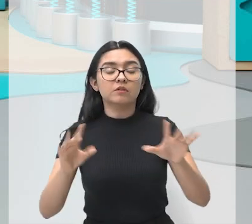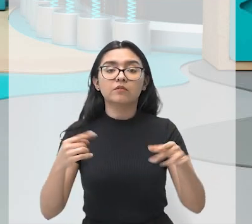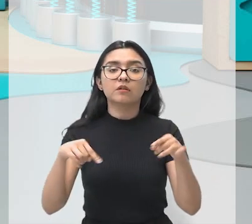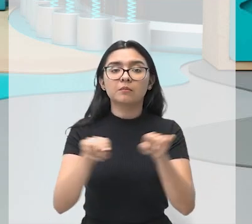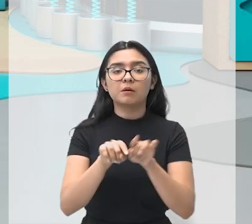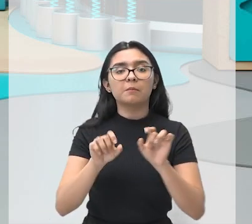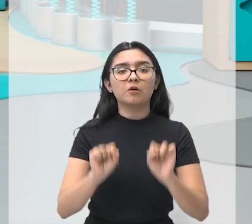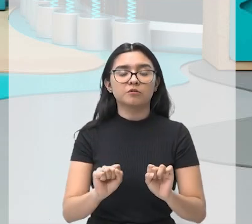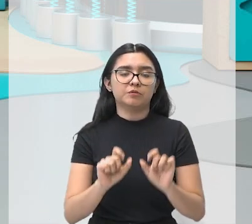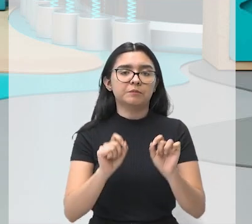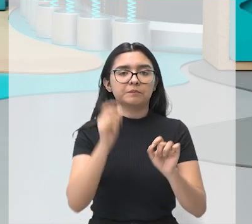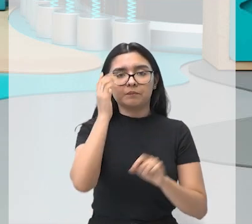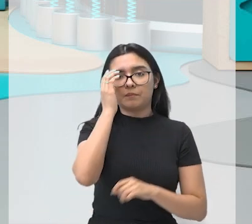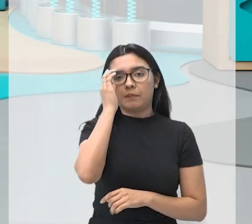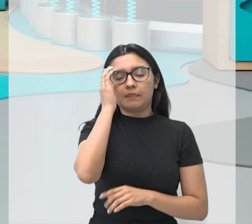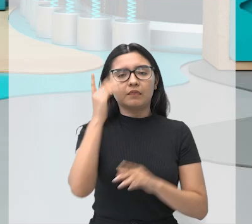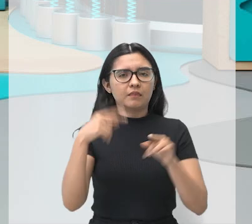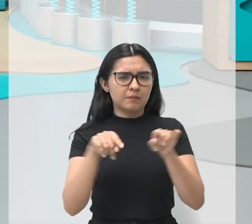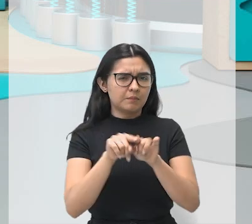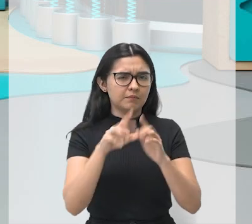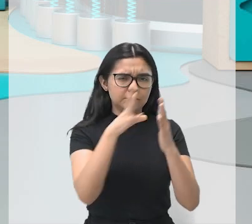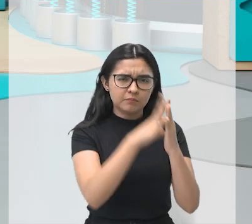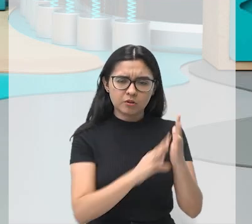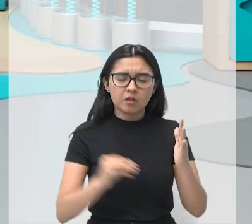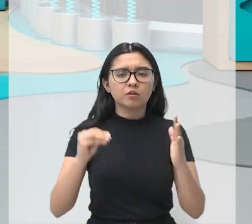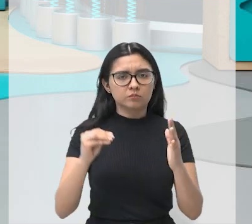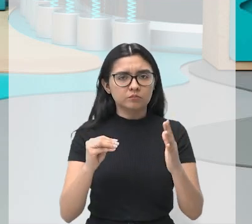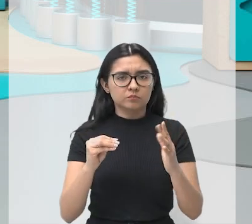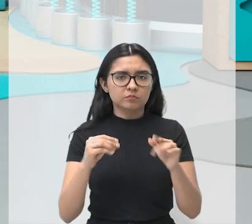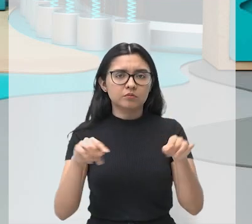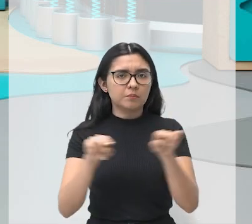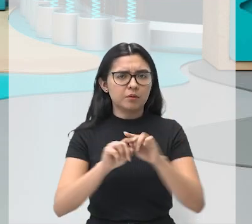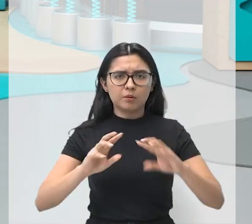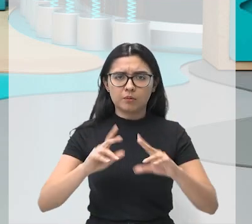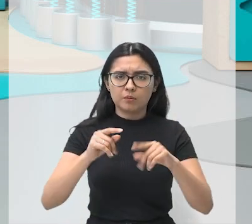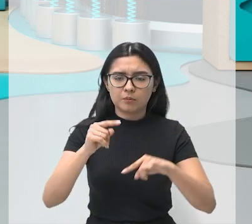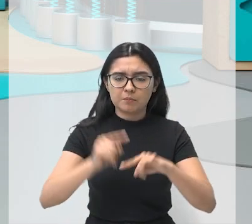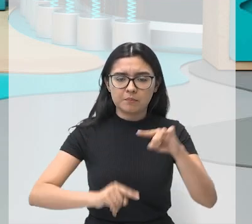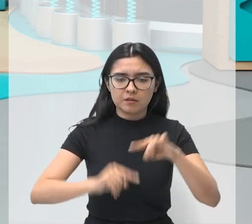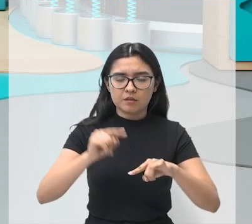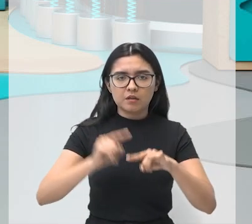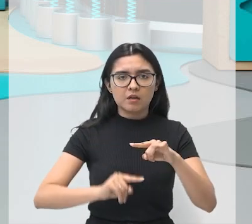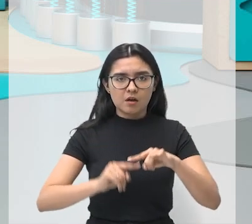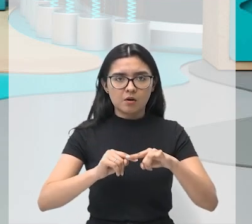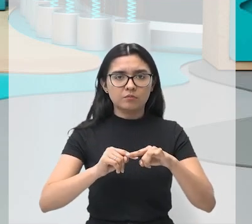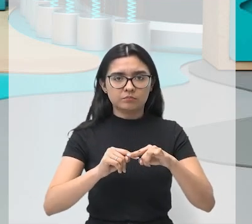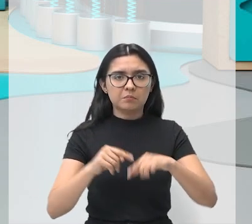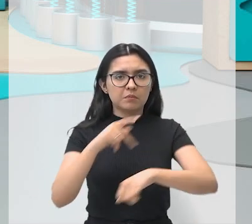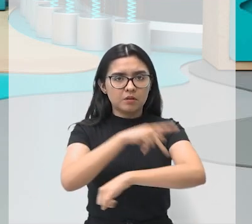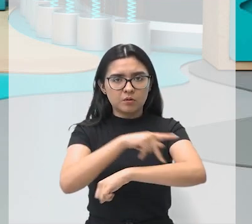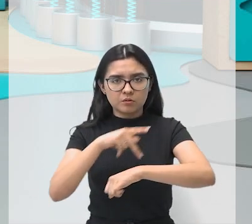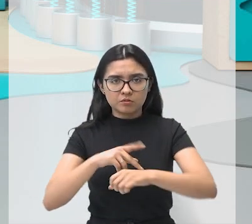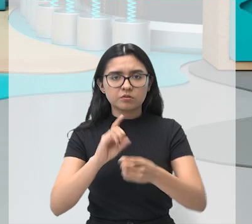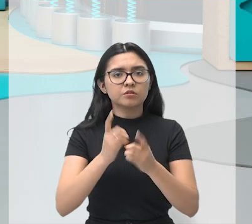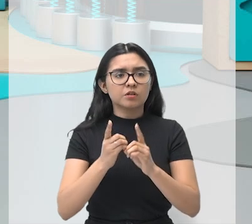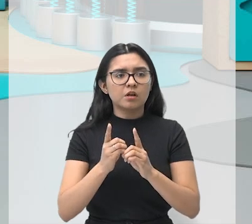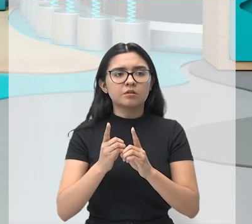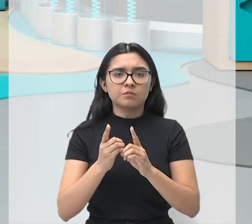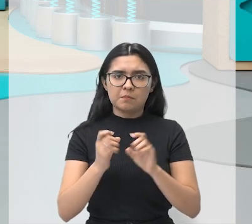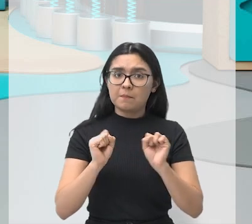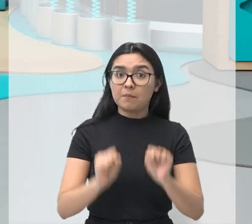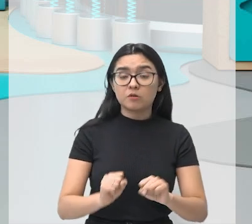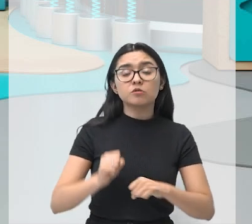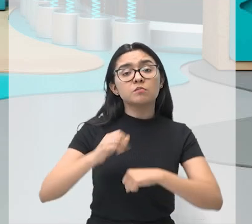aí a partir de modelos pré-concebidos, onde todo o material didático-pedagógico ele vai ser construído